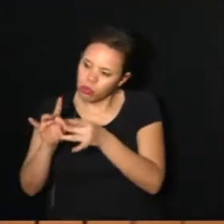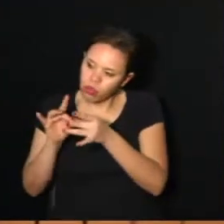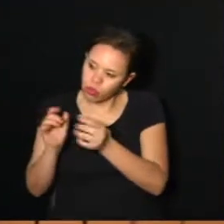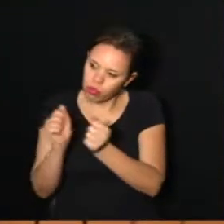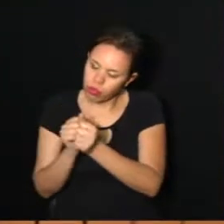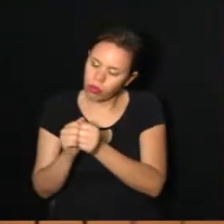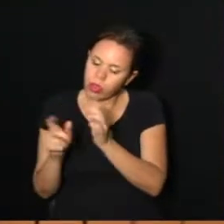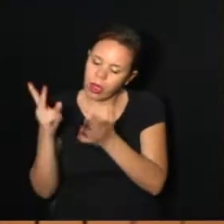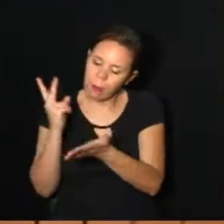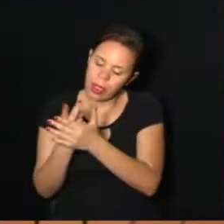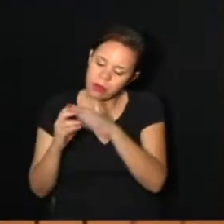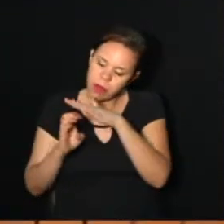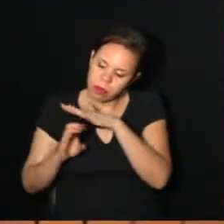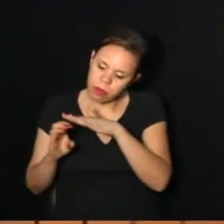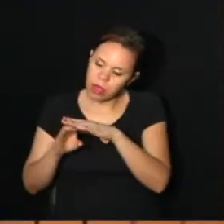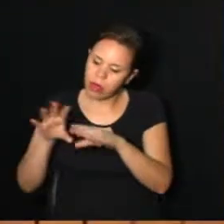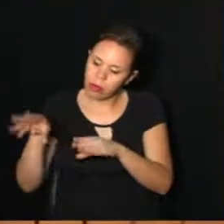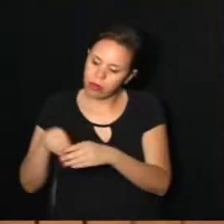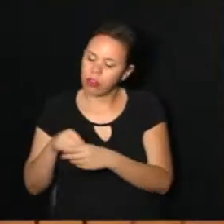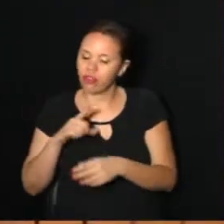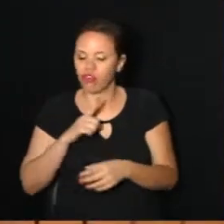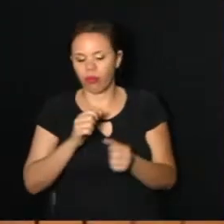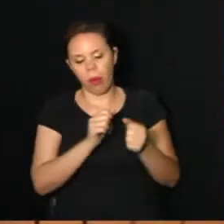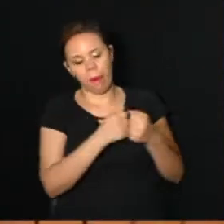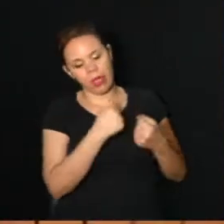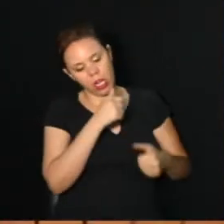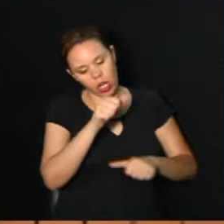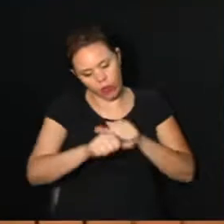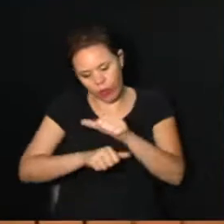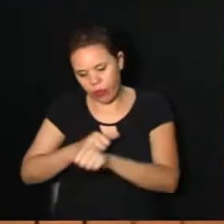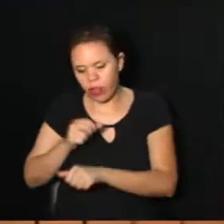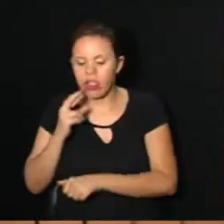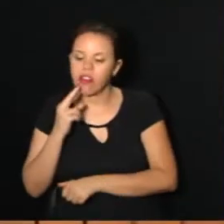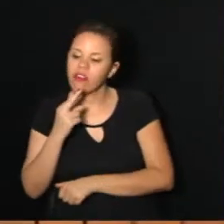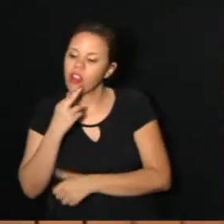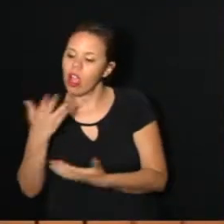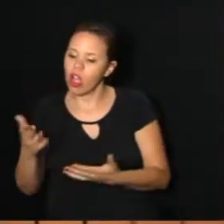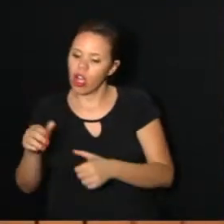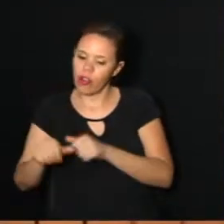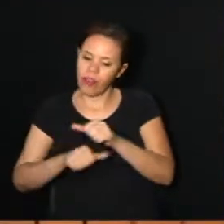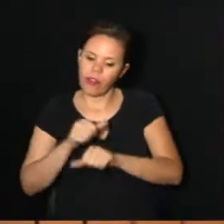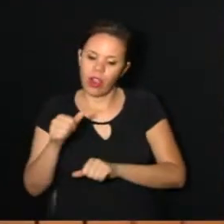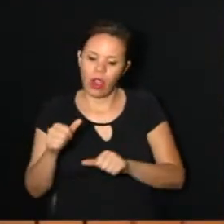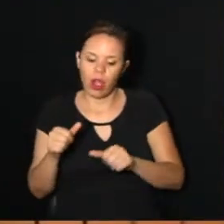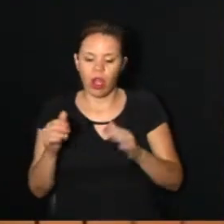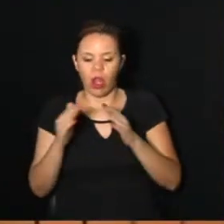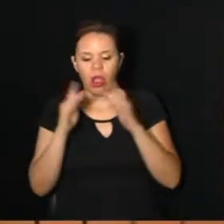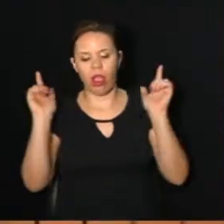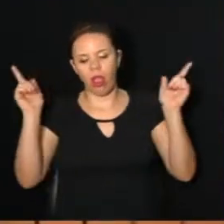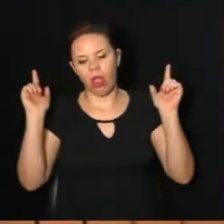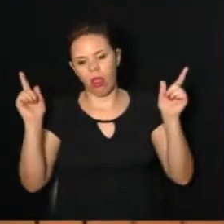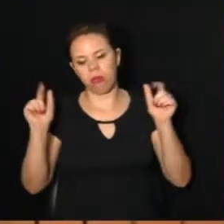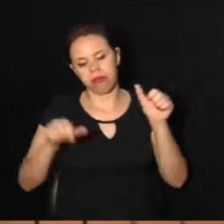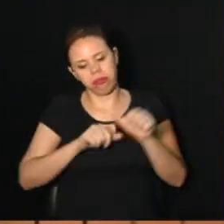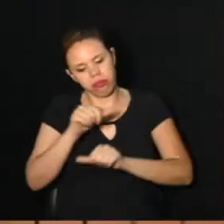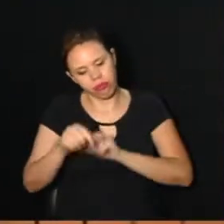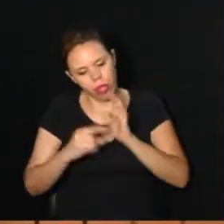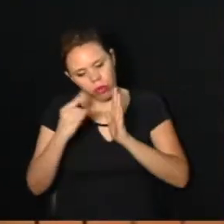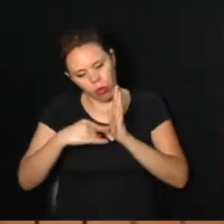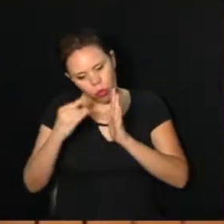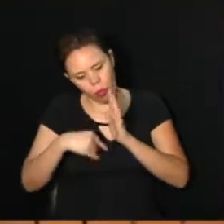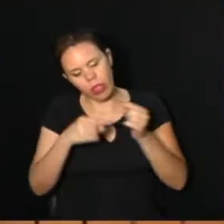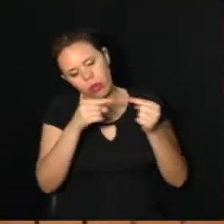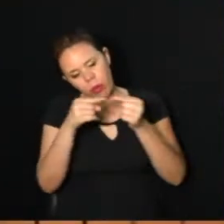outra atividade. Eu tinha uma padaria, agora eu vou virar restaurante, agora eu vou virar uma casa de show, coisa que eu valho. Então, mudando